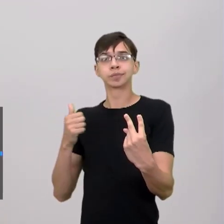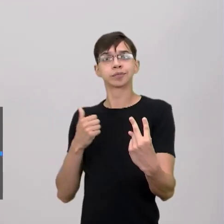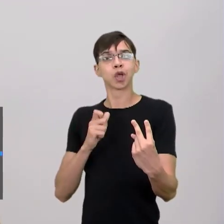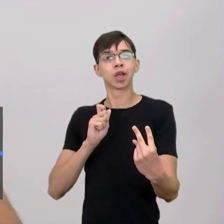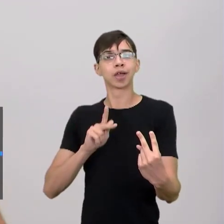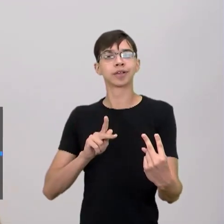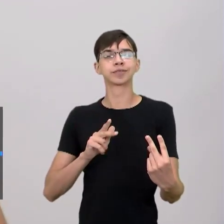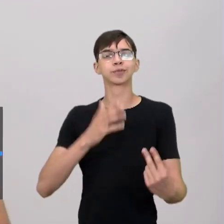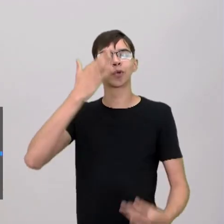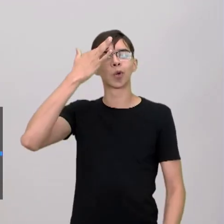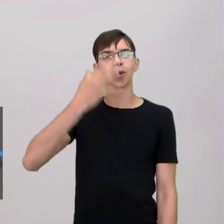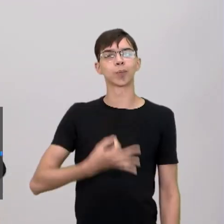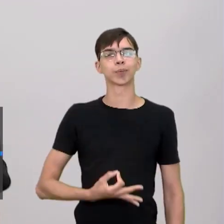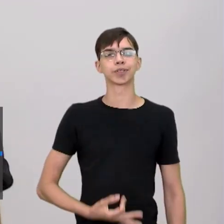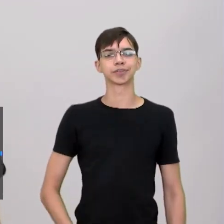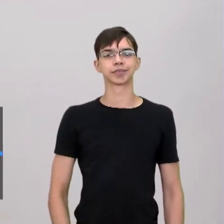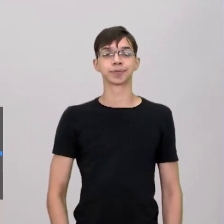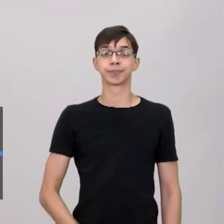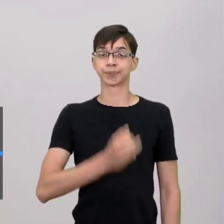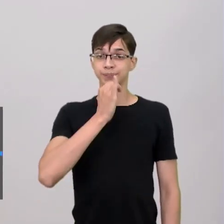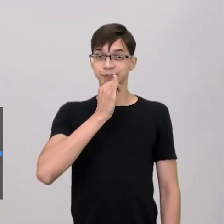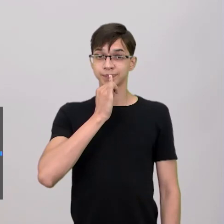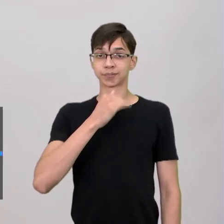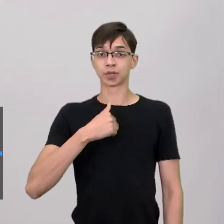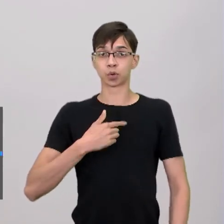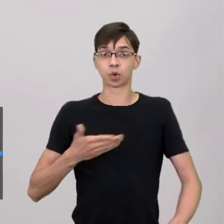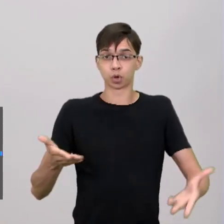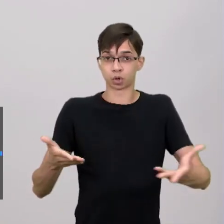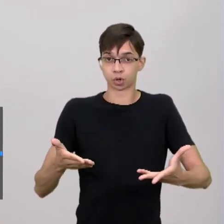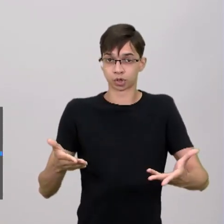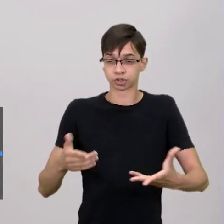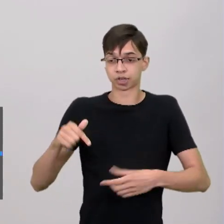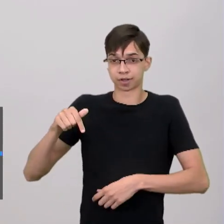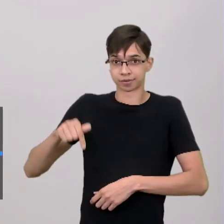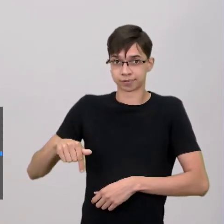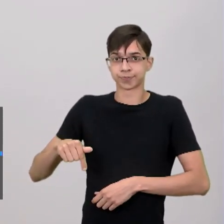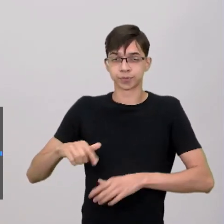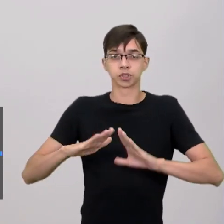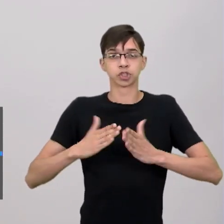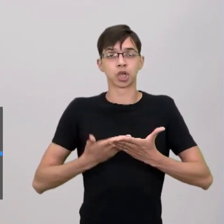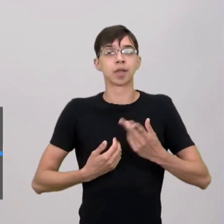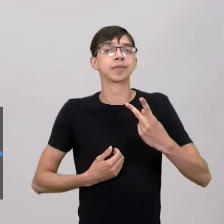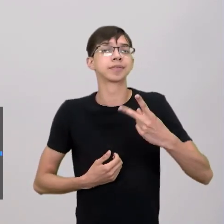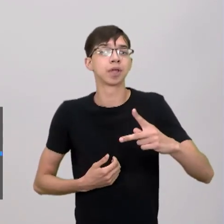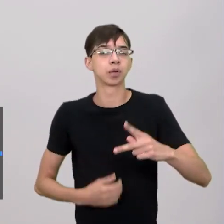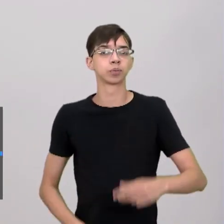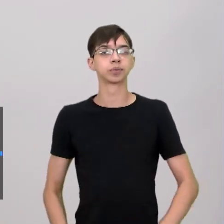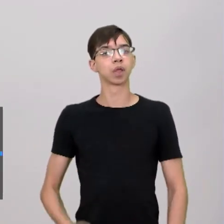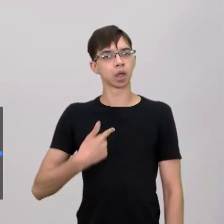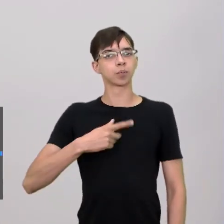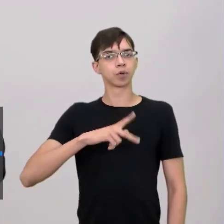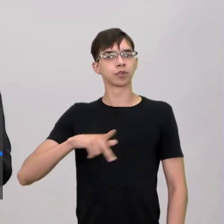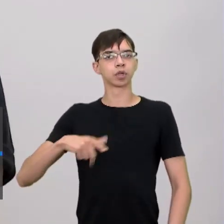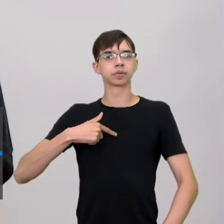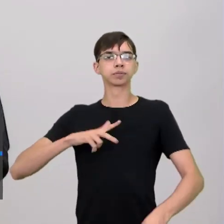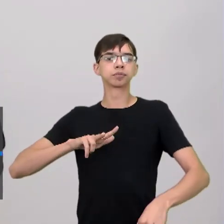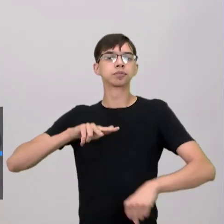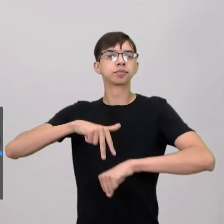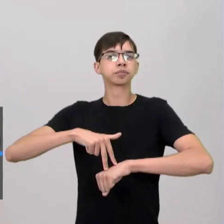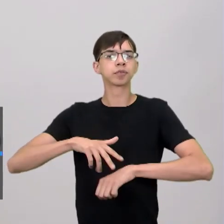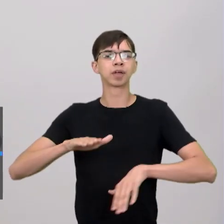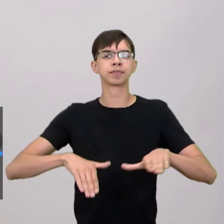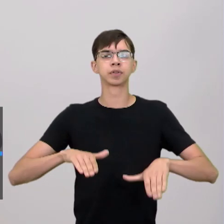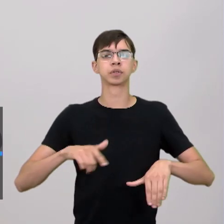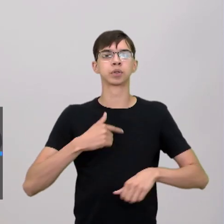Talvez se eu saísse daqui hoje, chegasse na sua escola, mesmo sendo professora, eu talvez chegasse ali meio